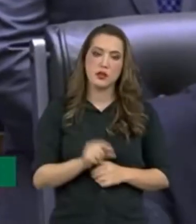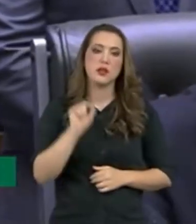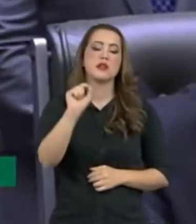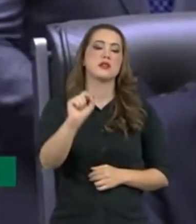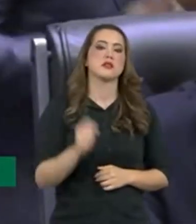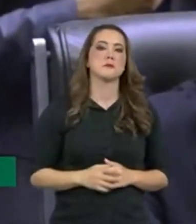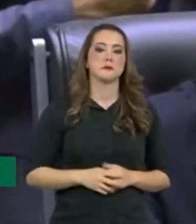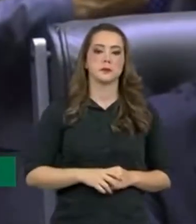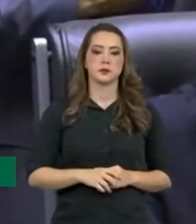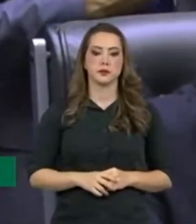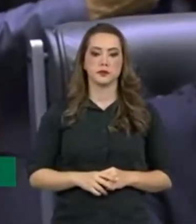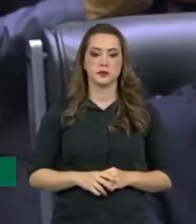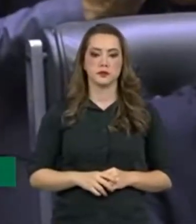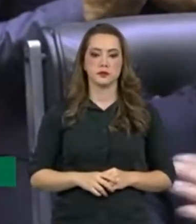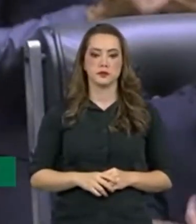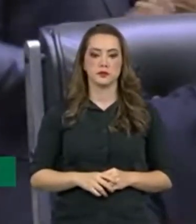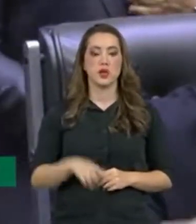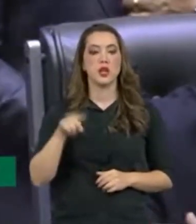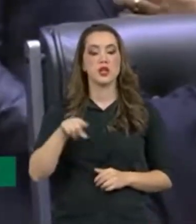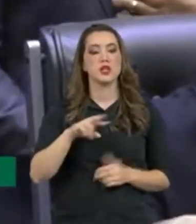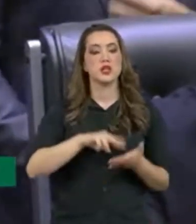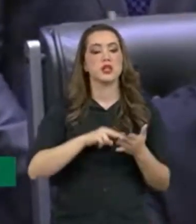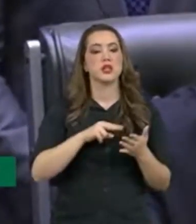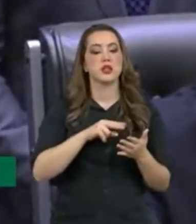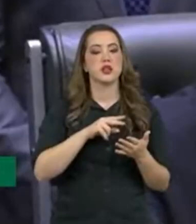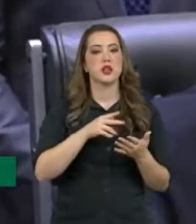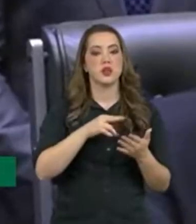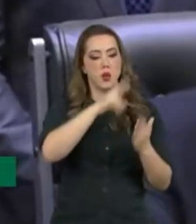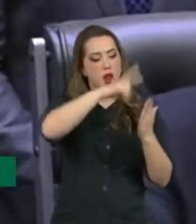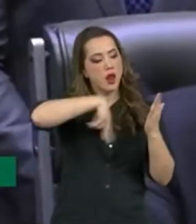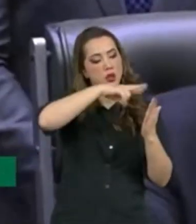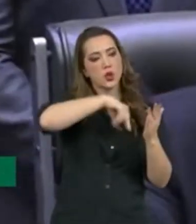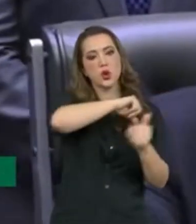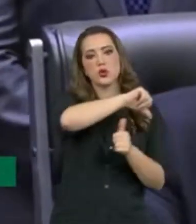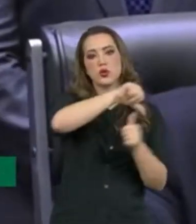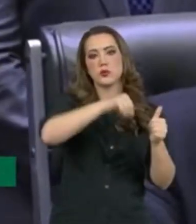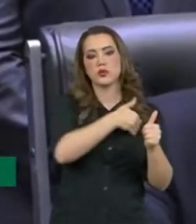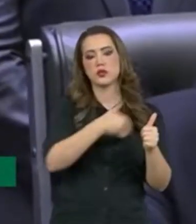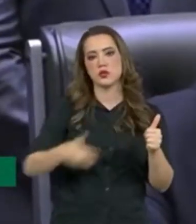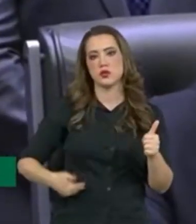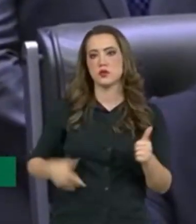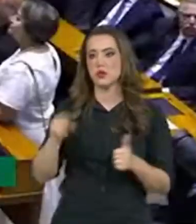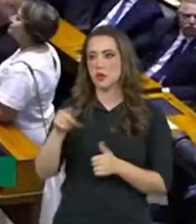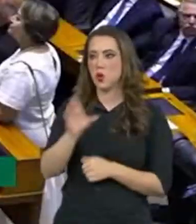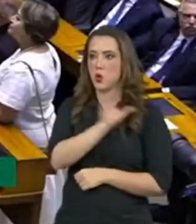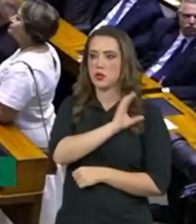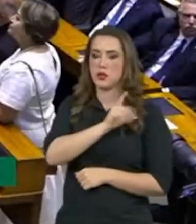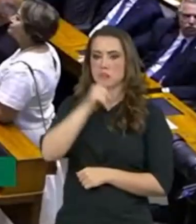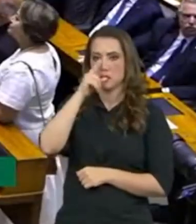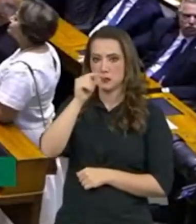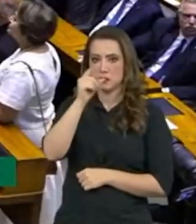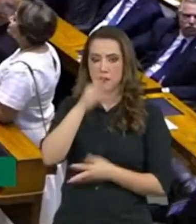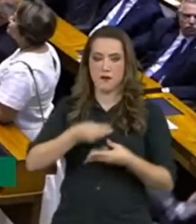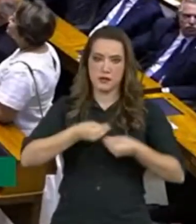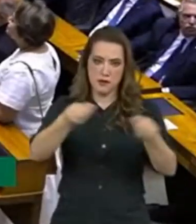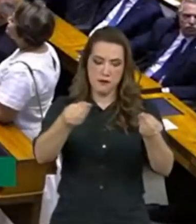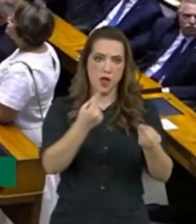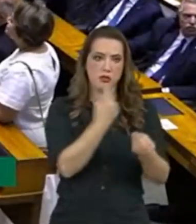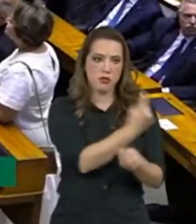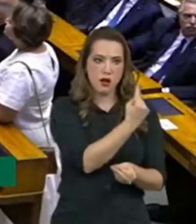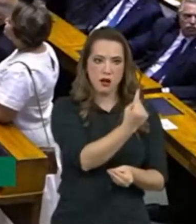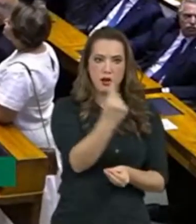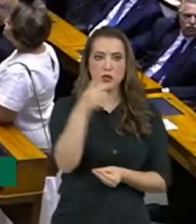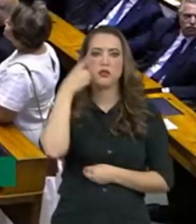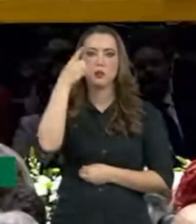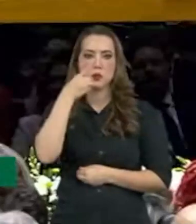resultado da nossa transição, que foi coordenada pelo companheiro Alckmin, será enviada a cada